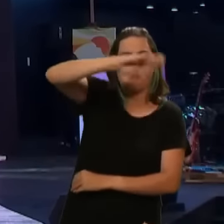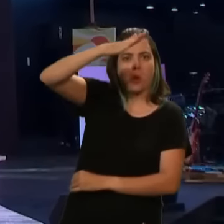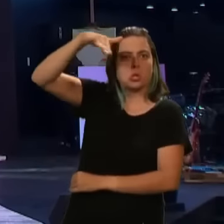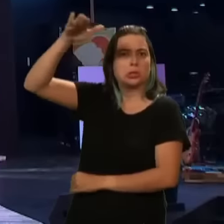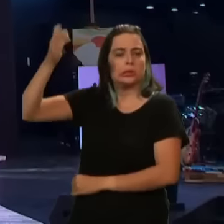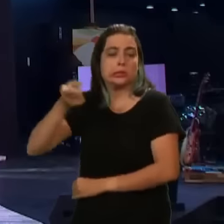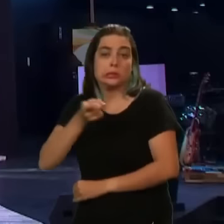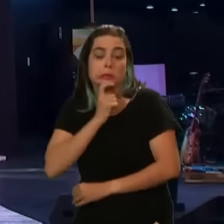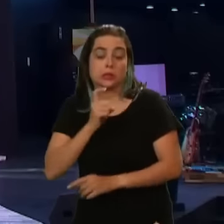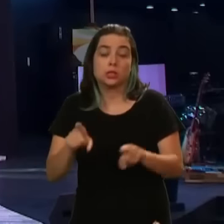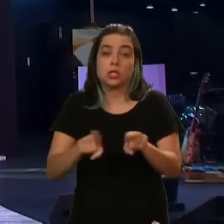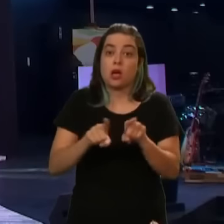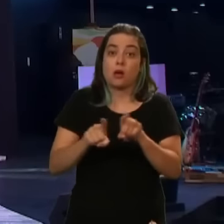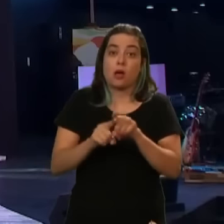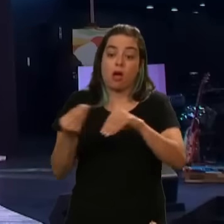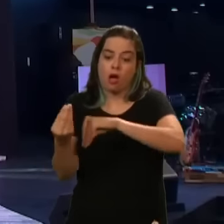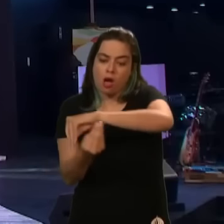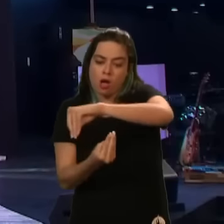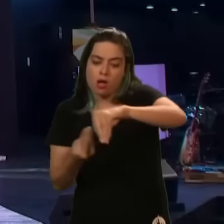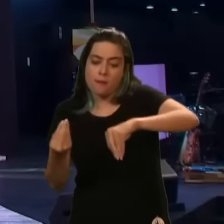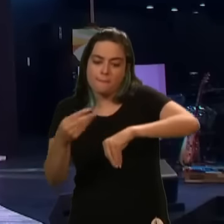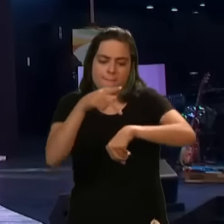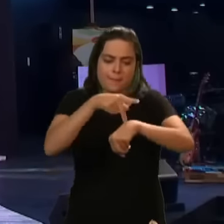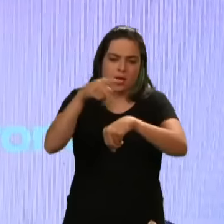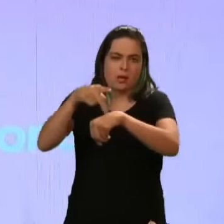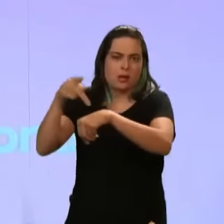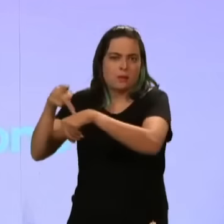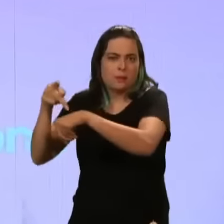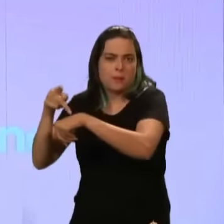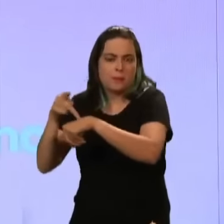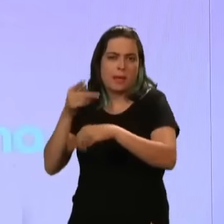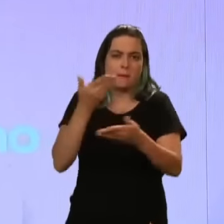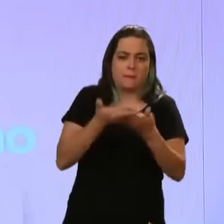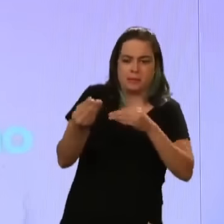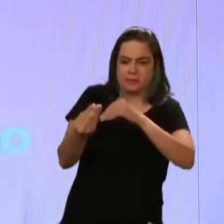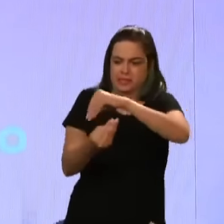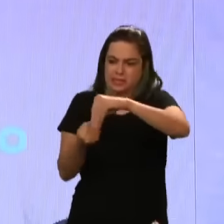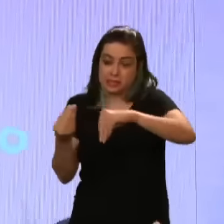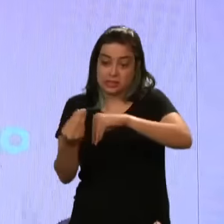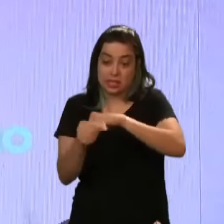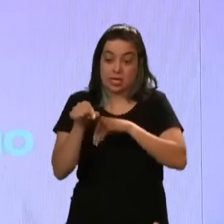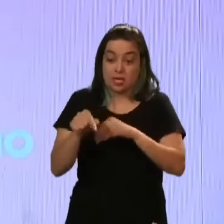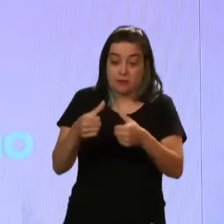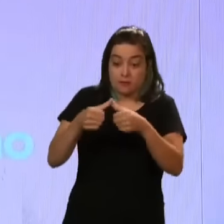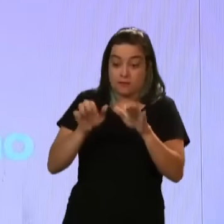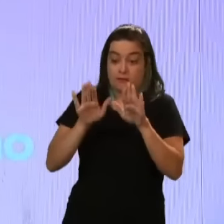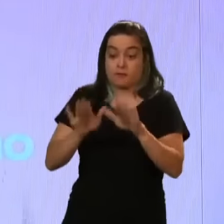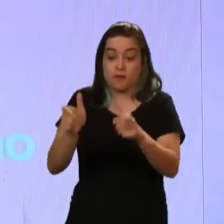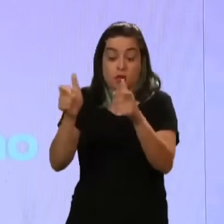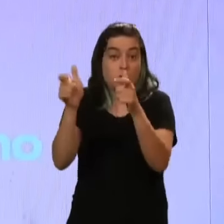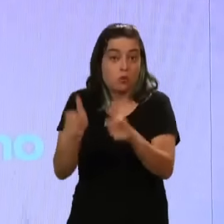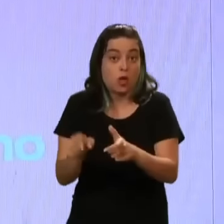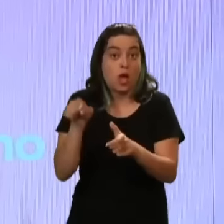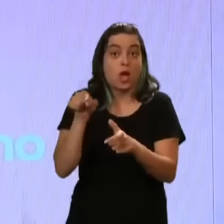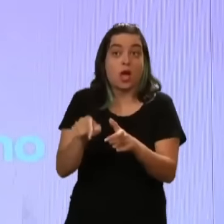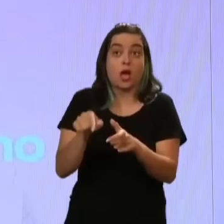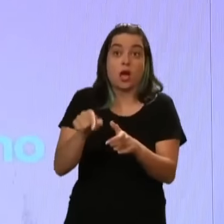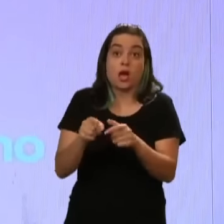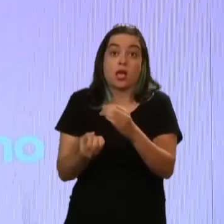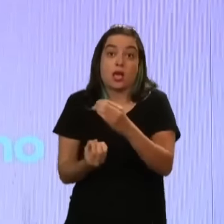geleiras, e toda essa rocha que é desgastada, ela sedimenta em um lugar e os fragmentos